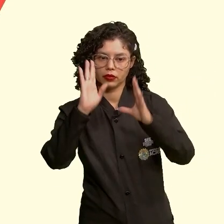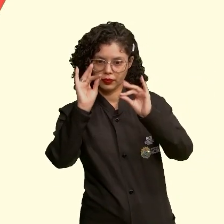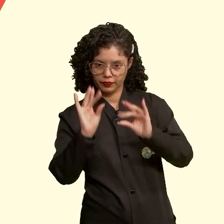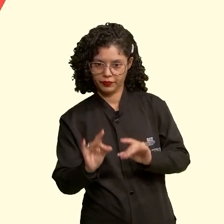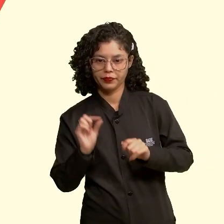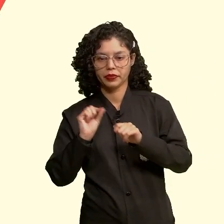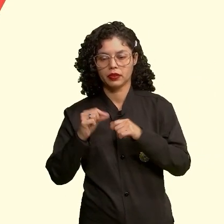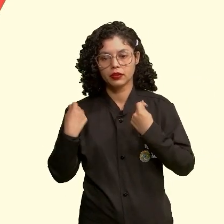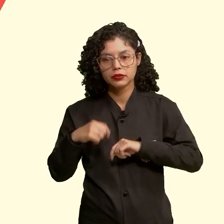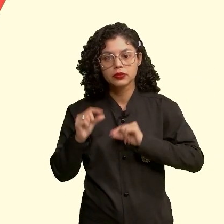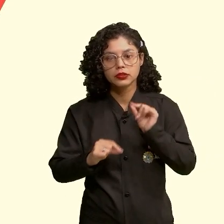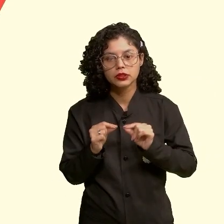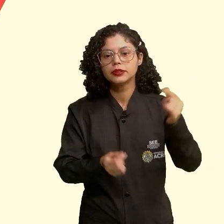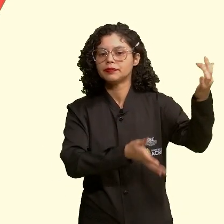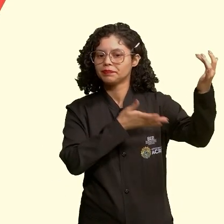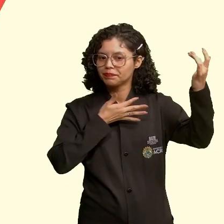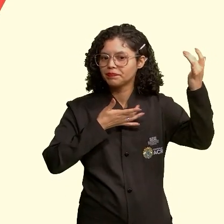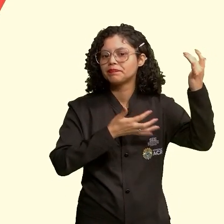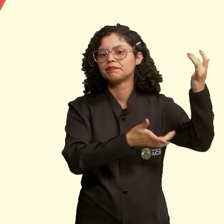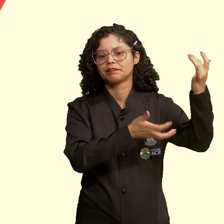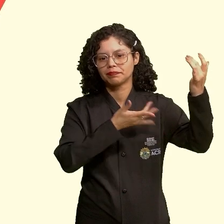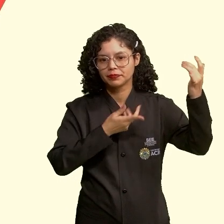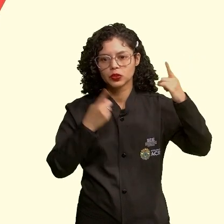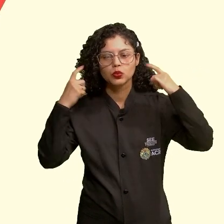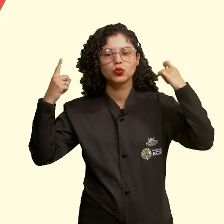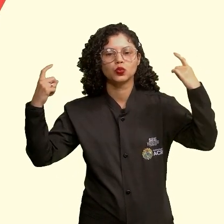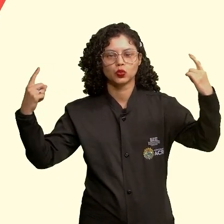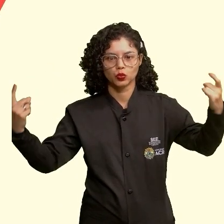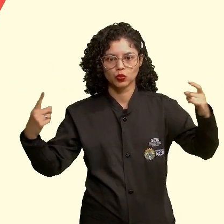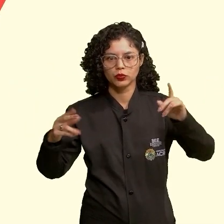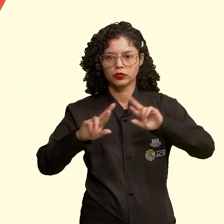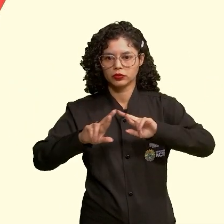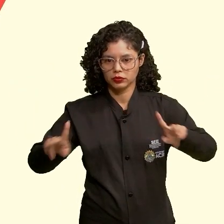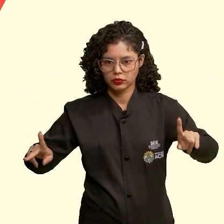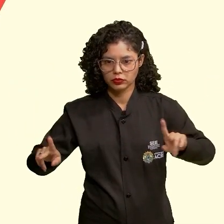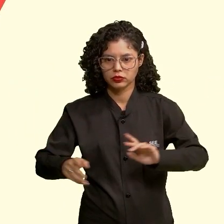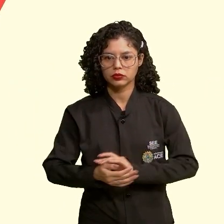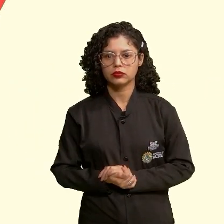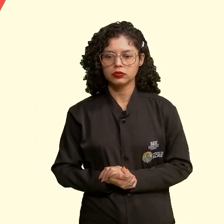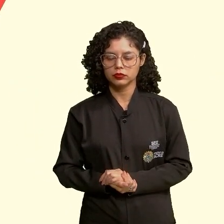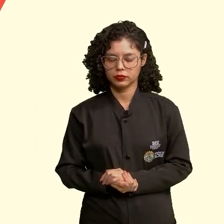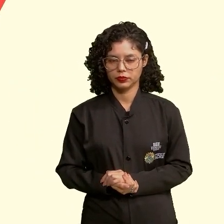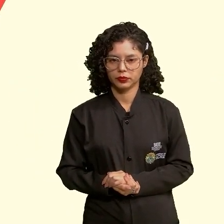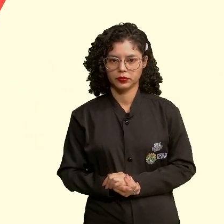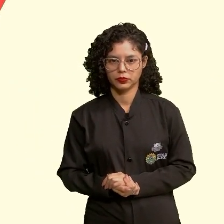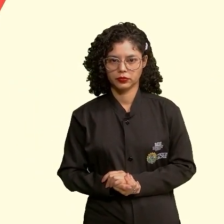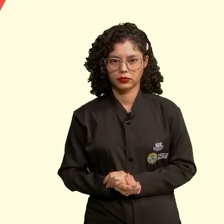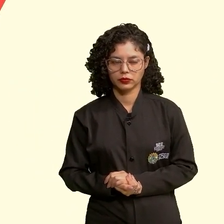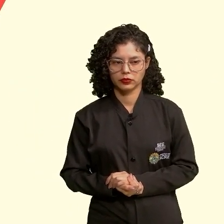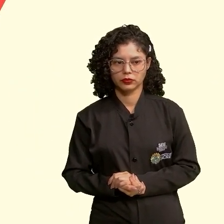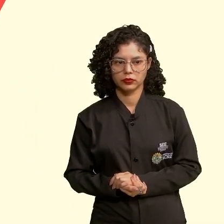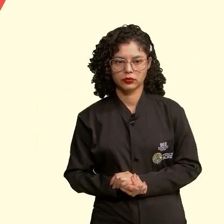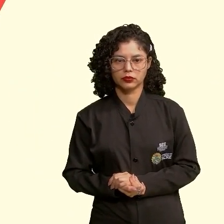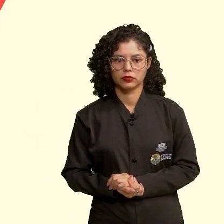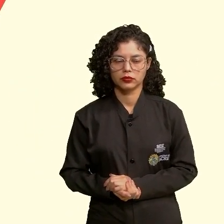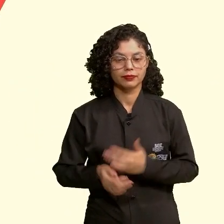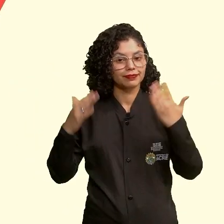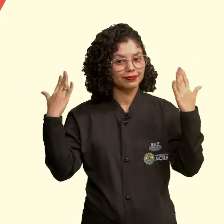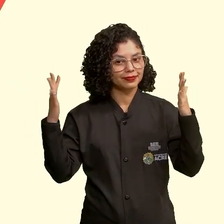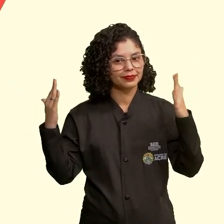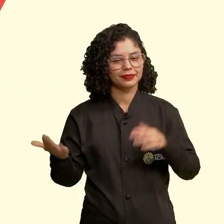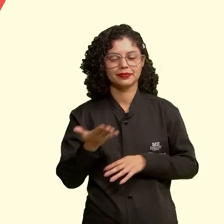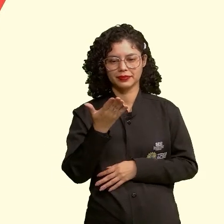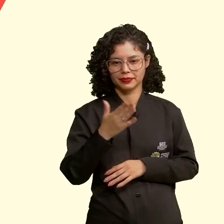você precisa ir dedilhando as cordas com os dedos, e cada corda produz notas diferentes. Então, parabéns para